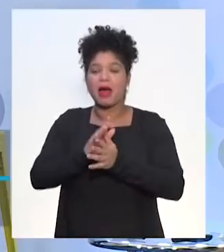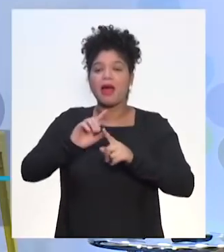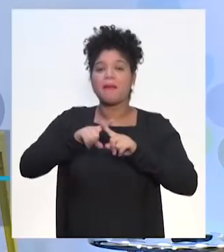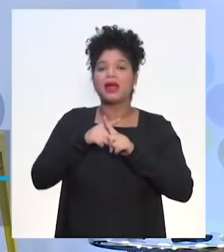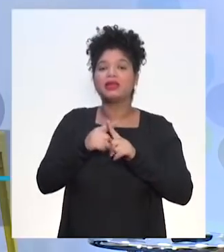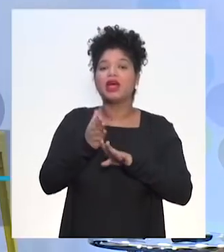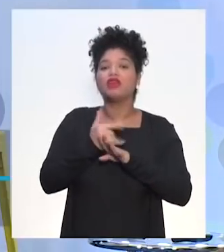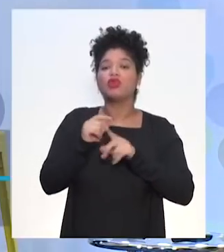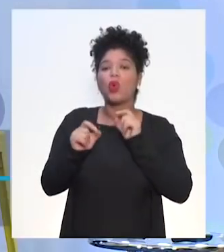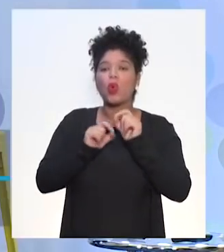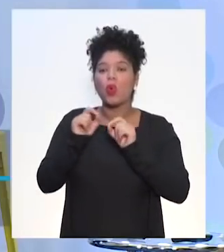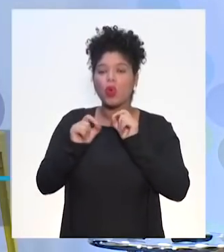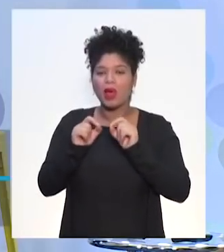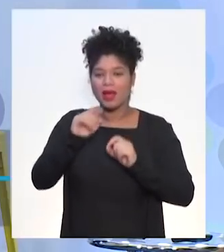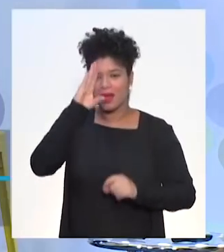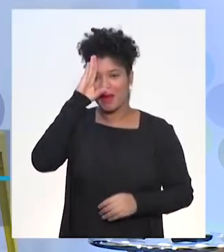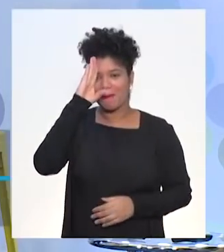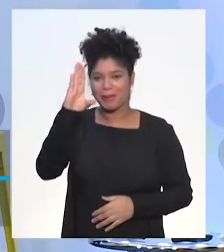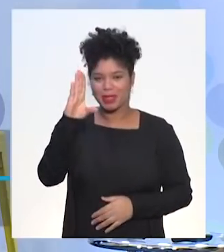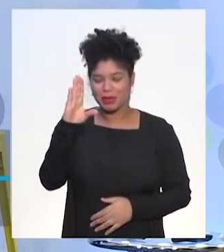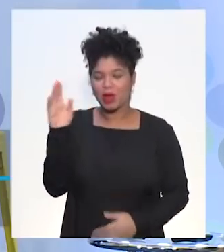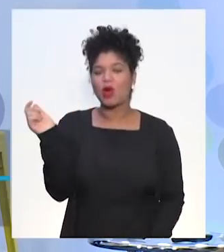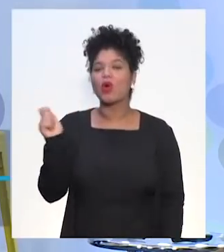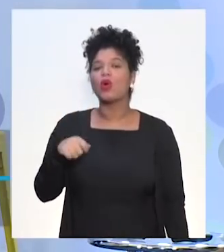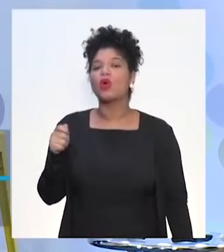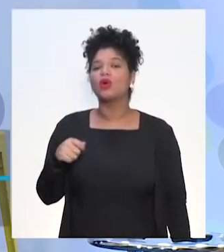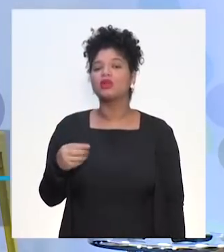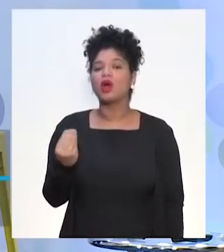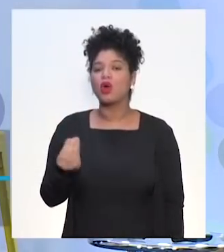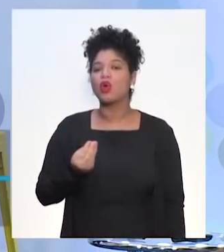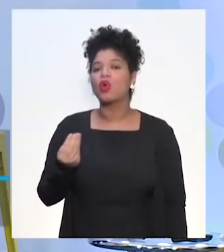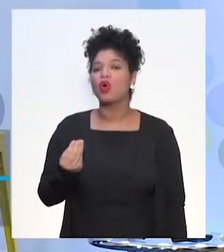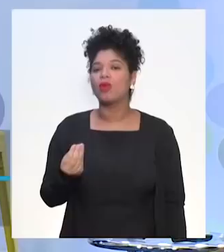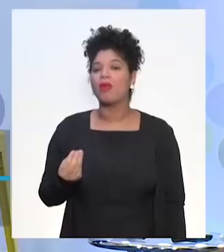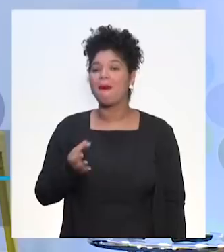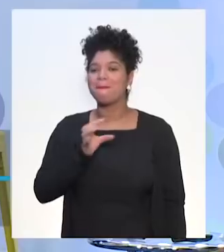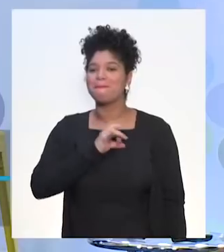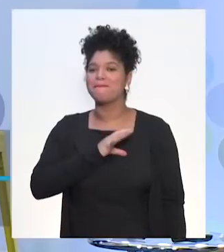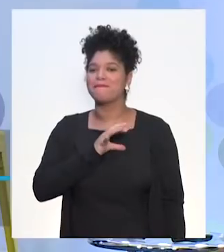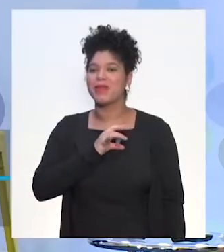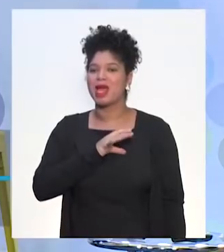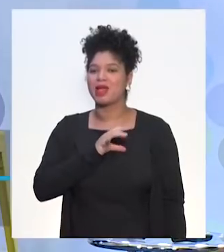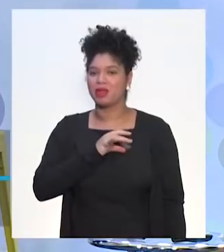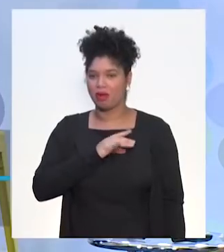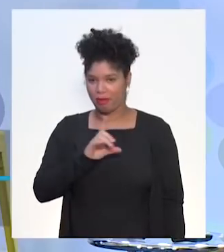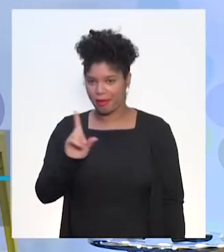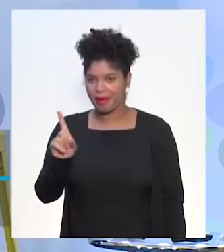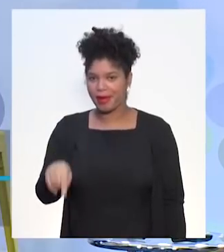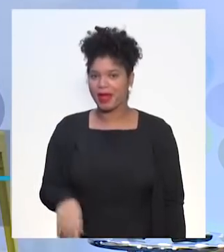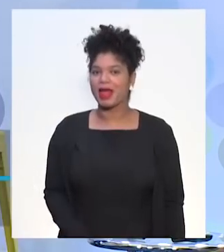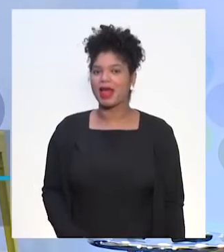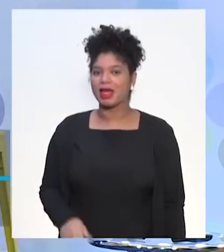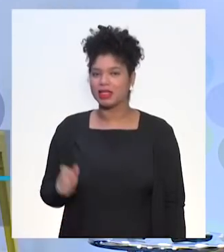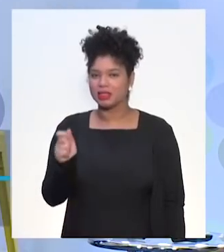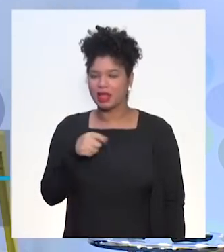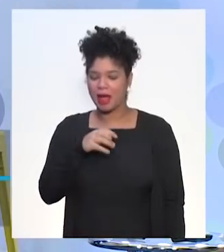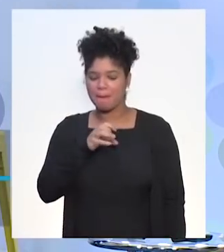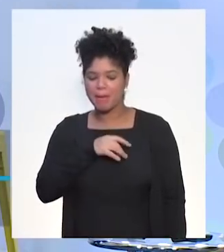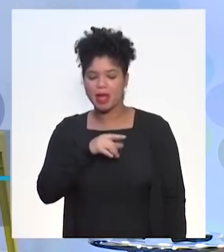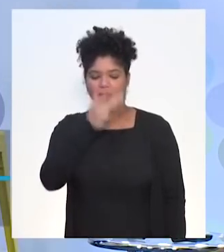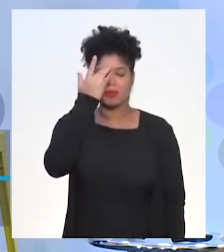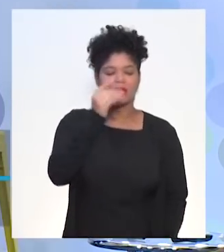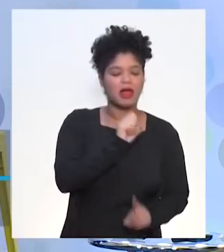desse regime, e uma das principais formas de fazê-lo é através do medo. Se incute o medo